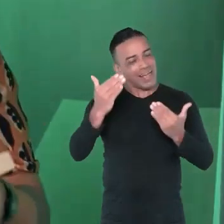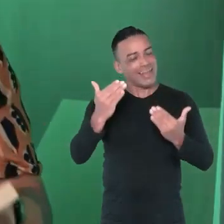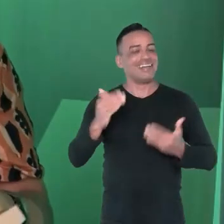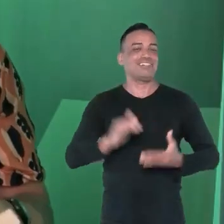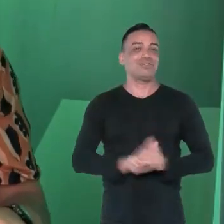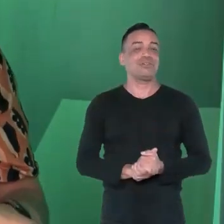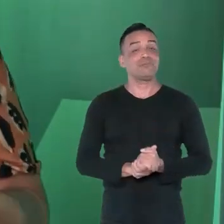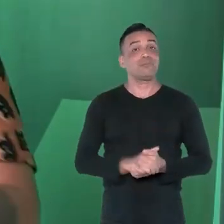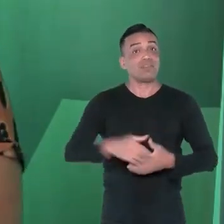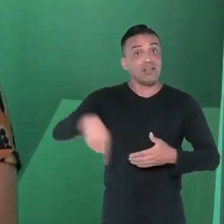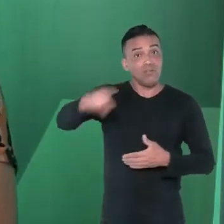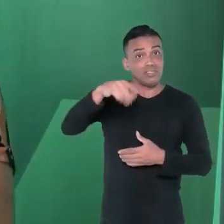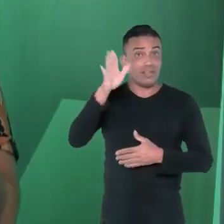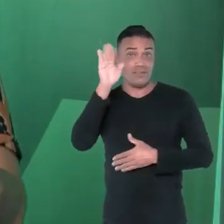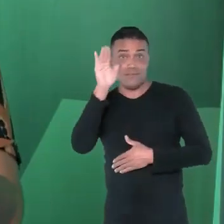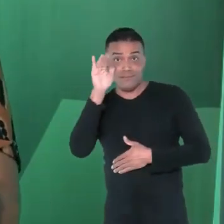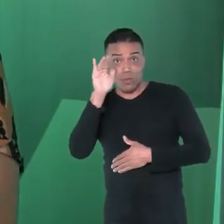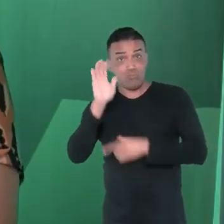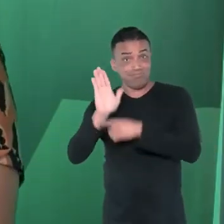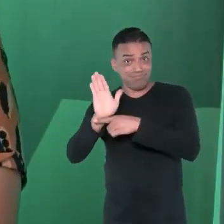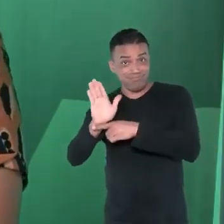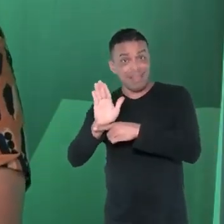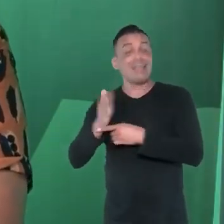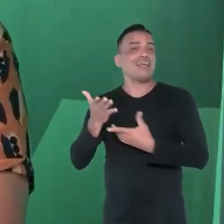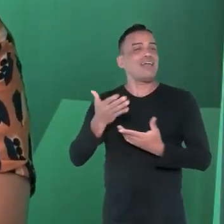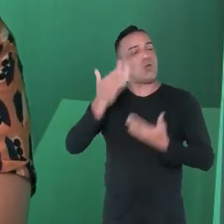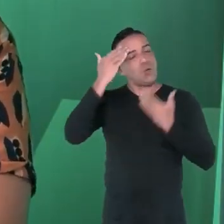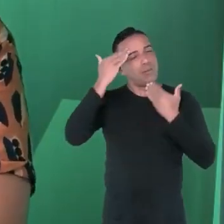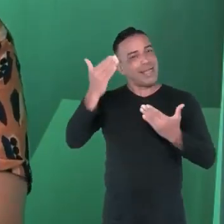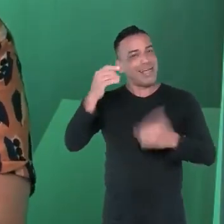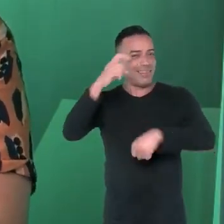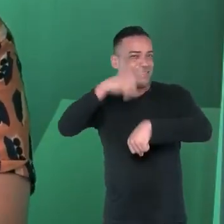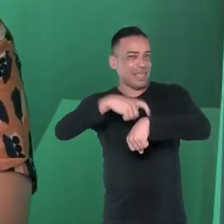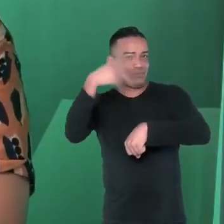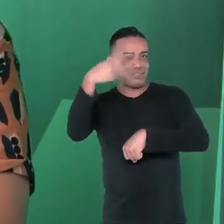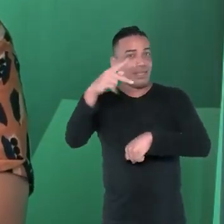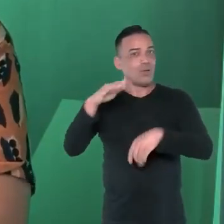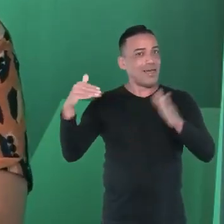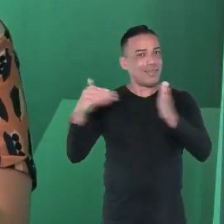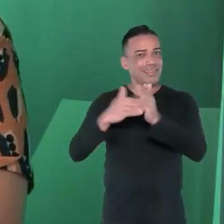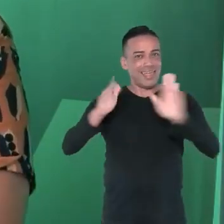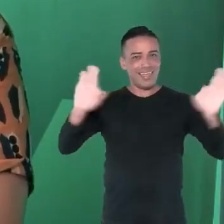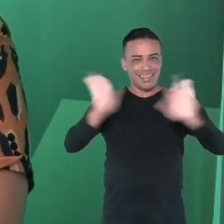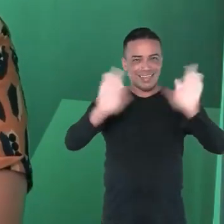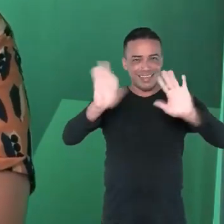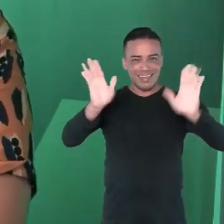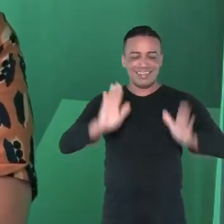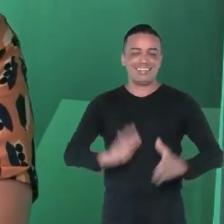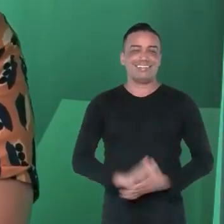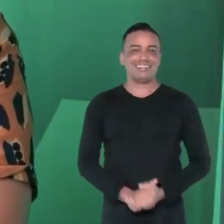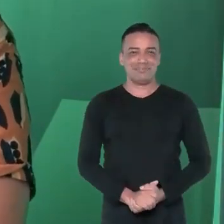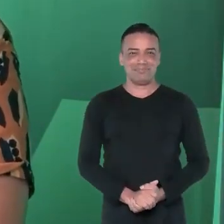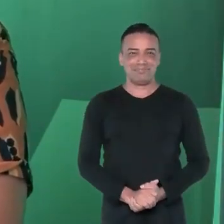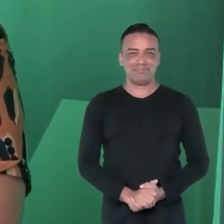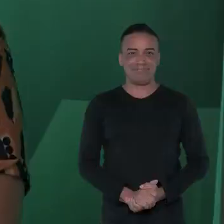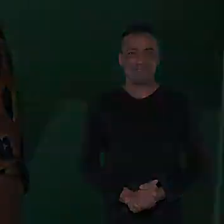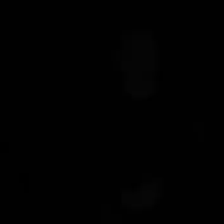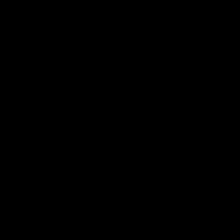E muito obrigado, Nelson. E para você que nos assistiu, muito obrigado pelo seu tempo e até a próxima.